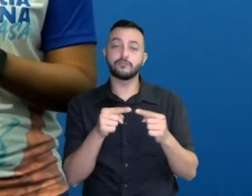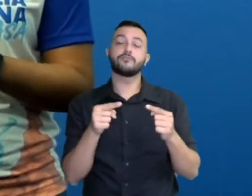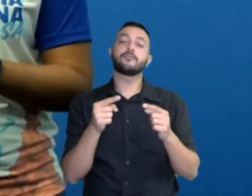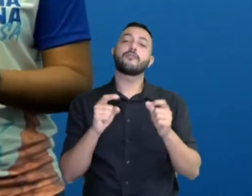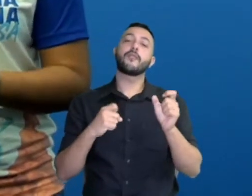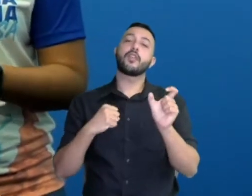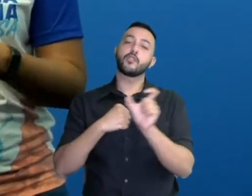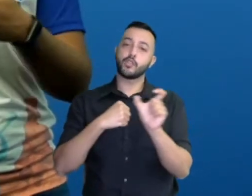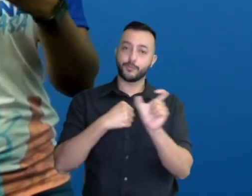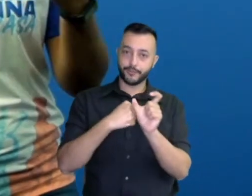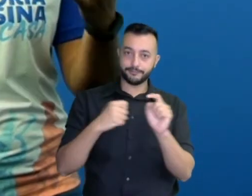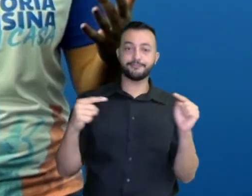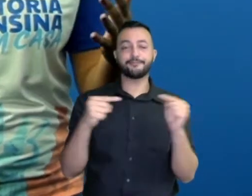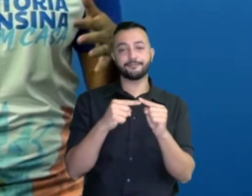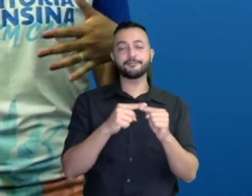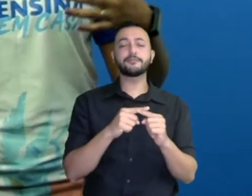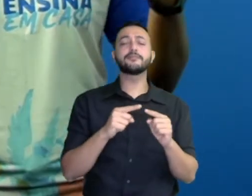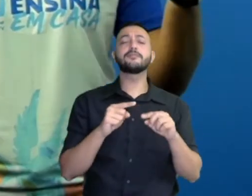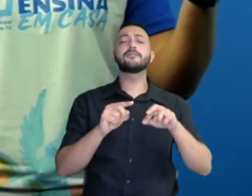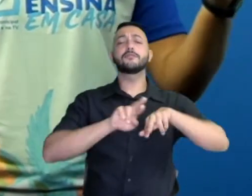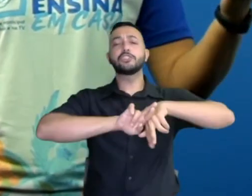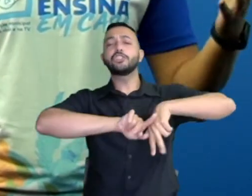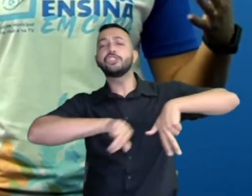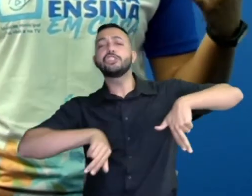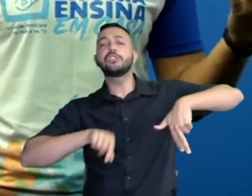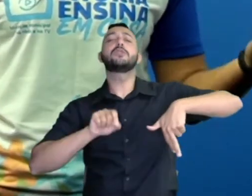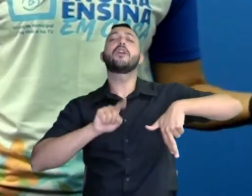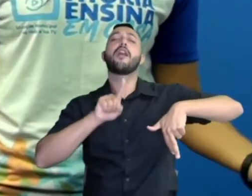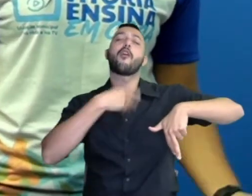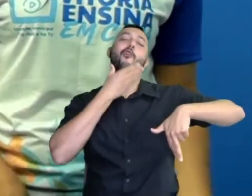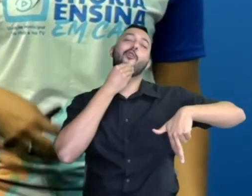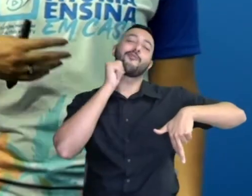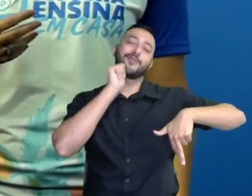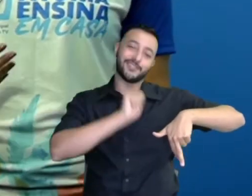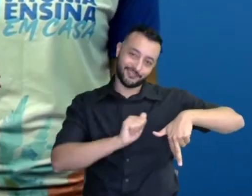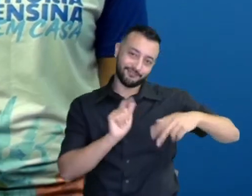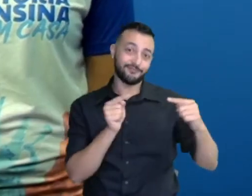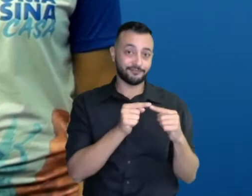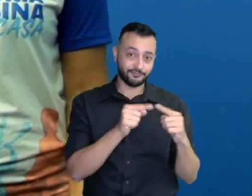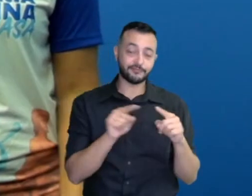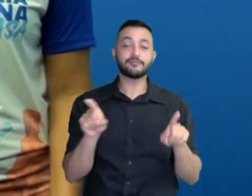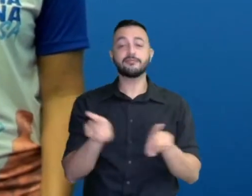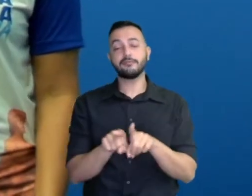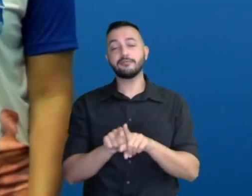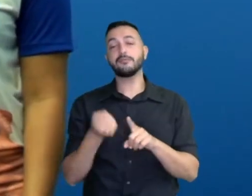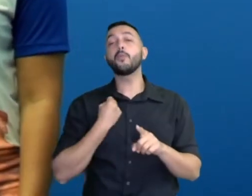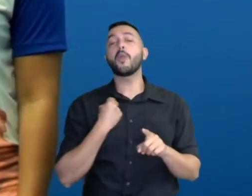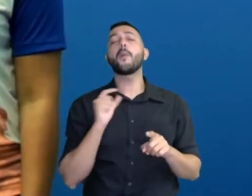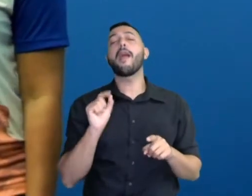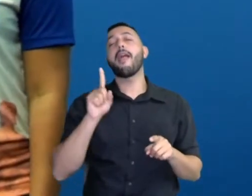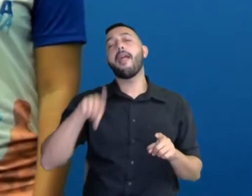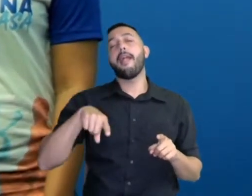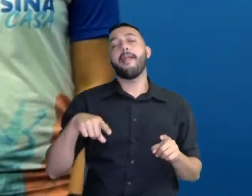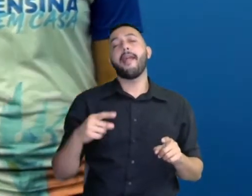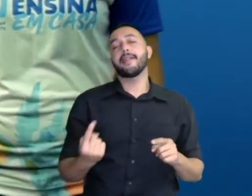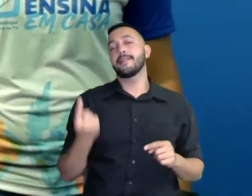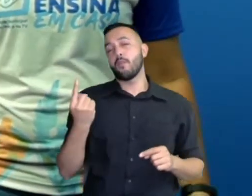com o substantivo. O que é gênero? Masculino e feminino. E número, singular e